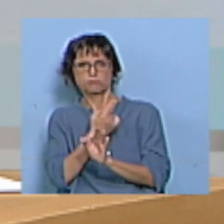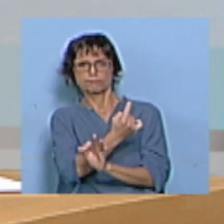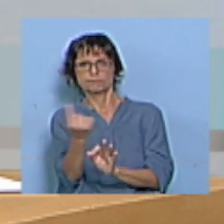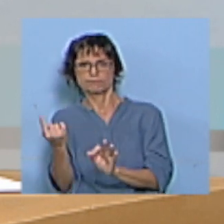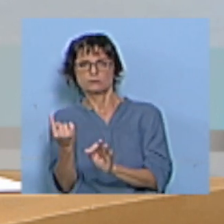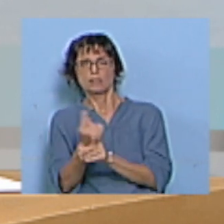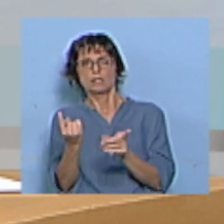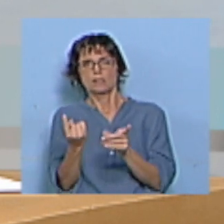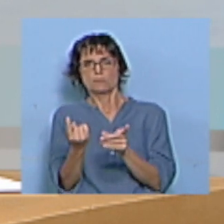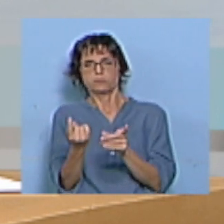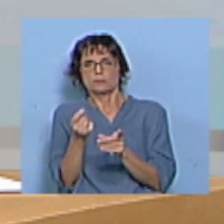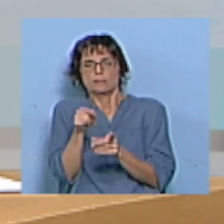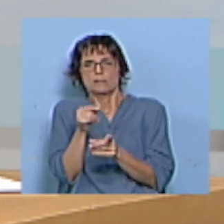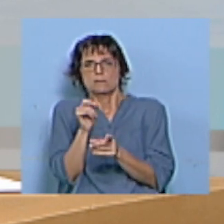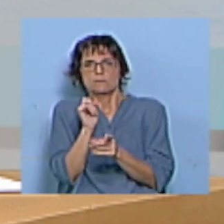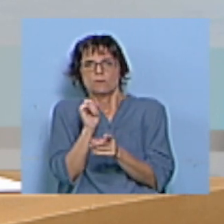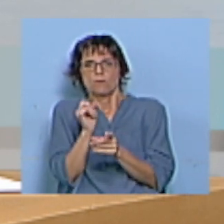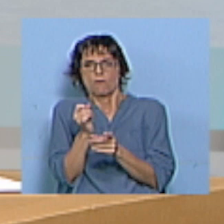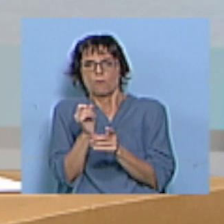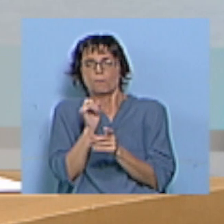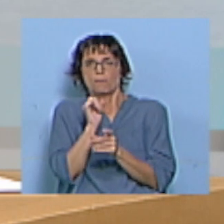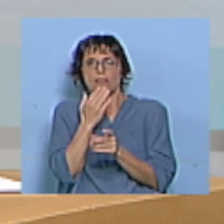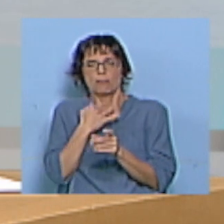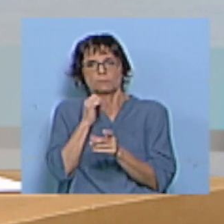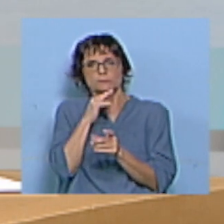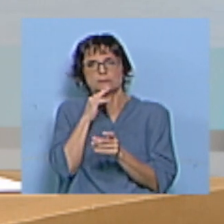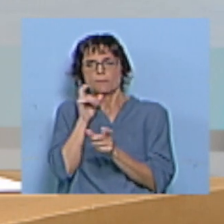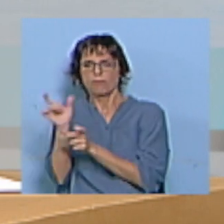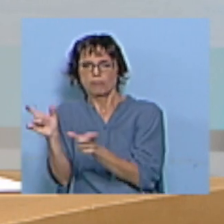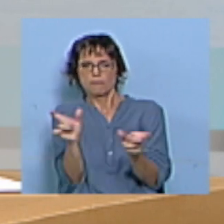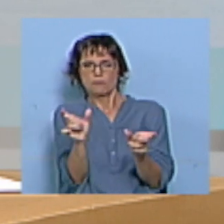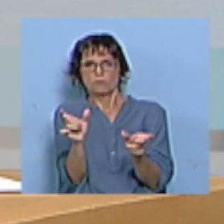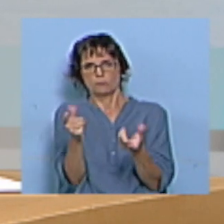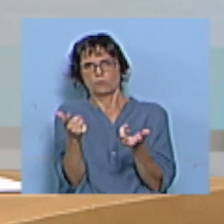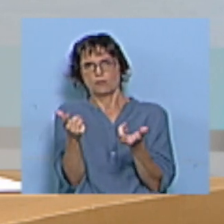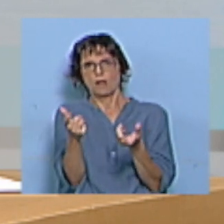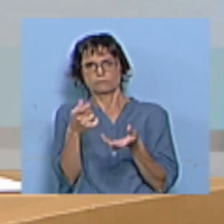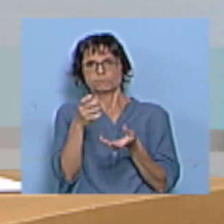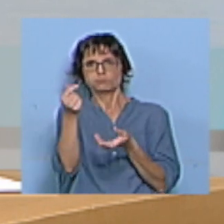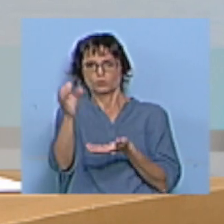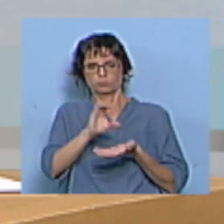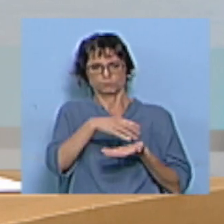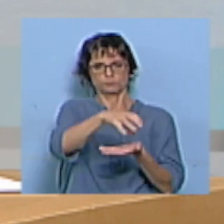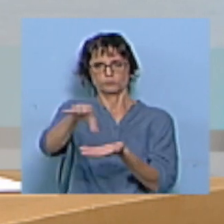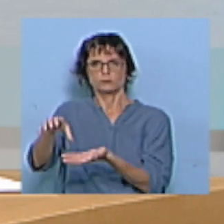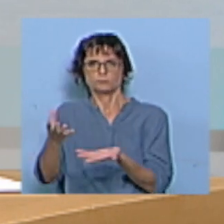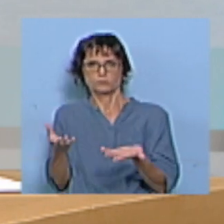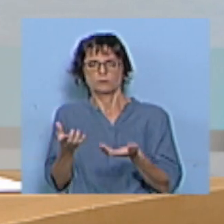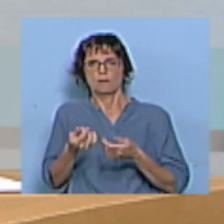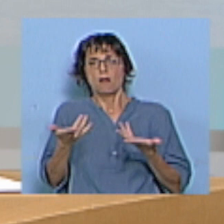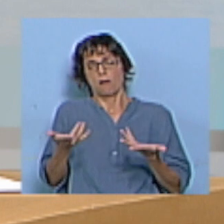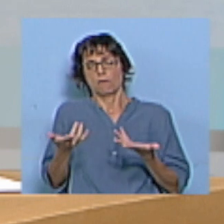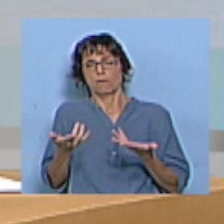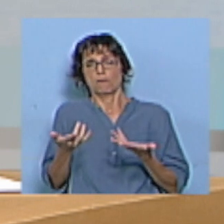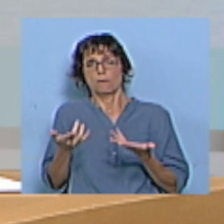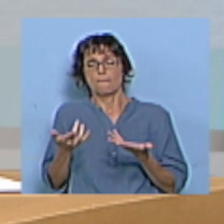temos maneira de controlar a aplicação dos fundos e, portanto, isto tem que estar ligado, não é? Não ficou ligado desde já, mas